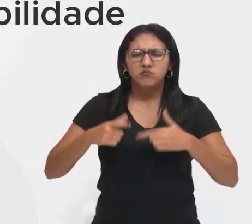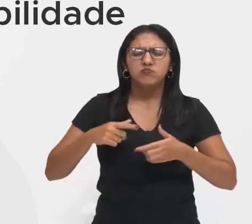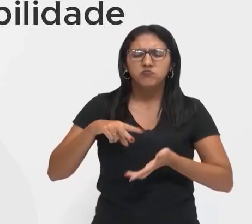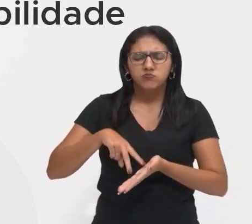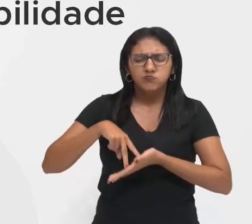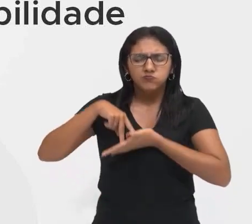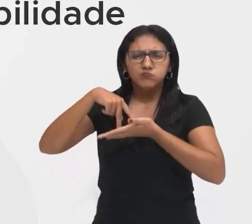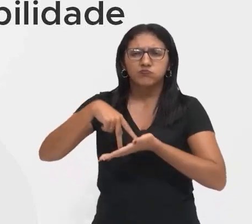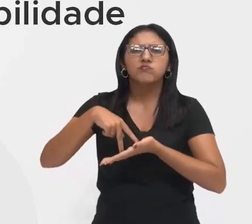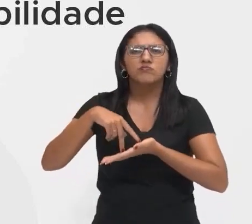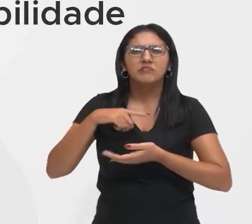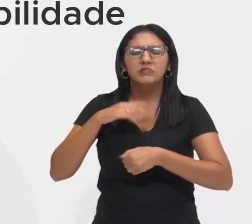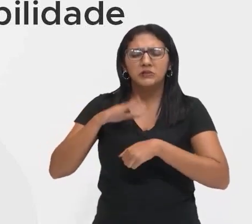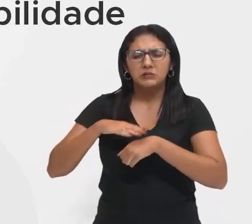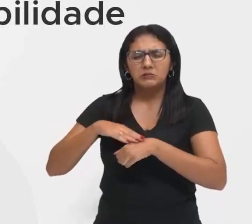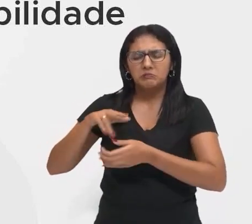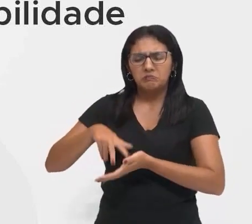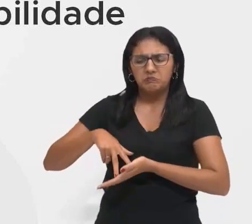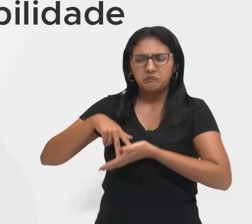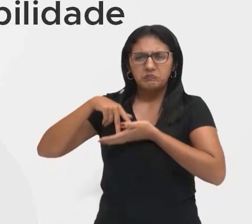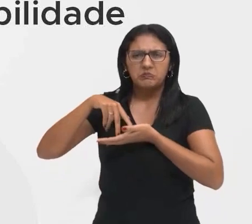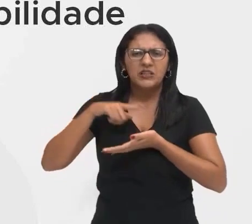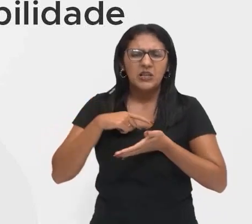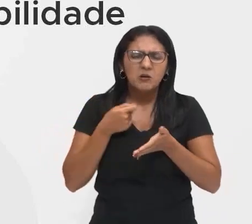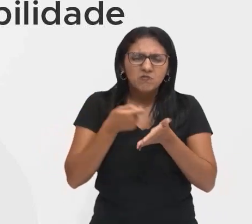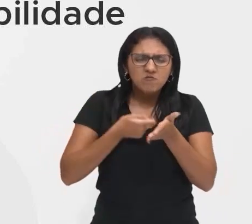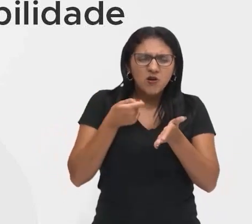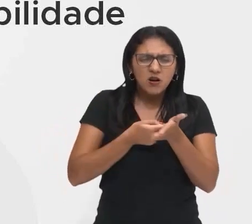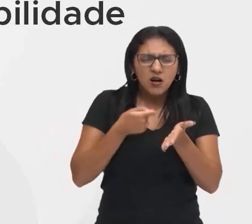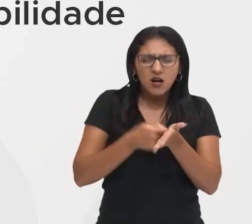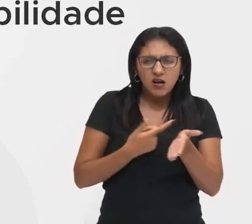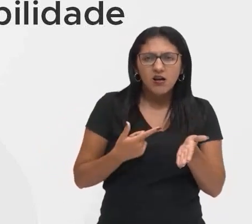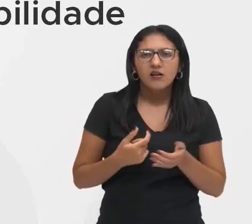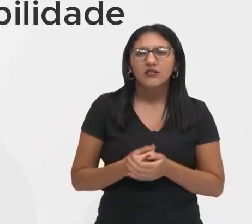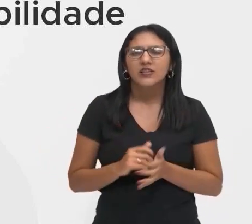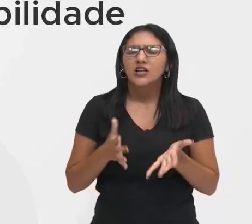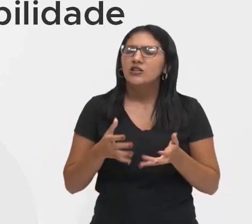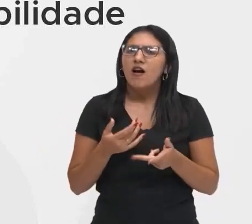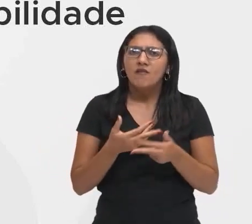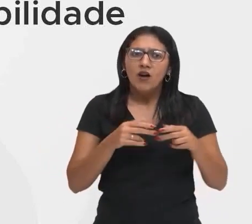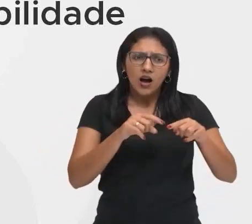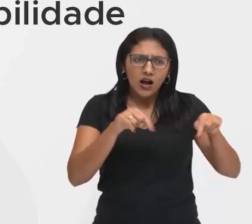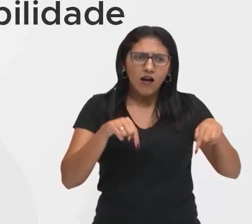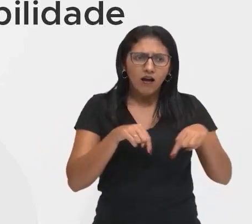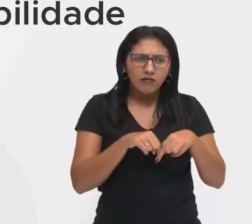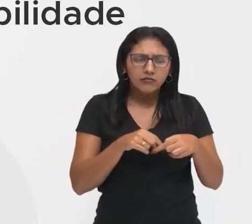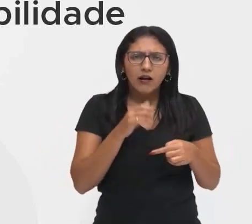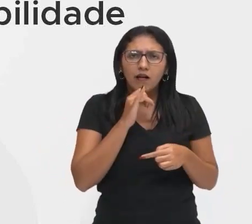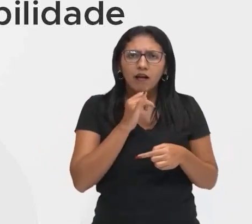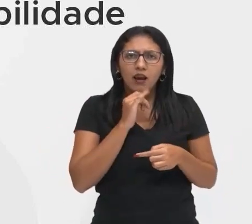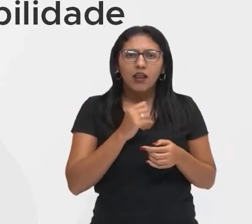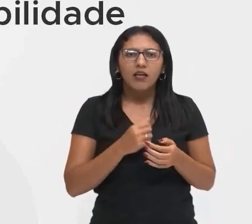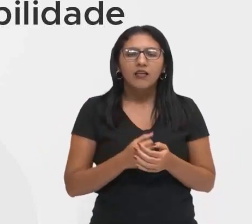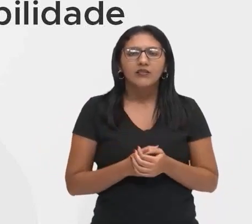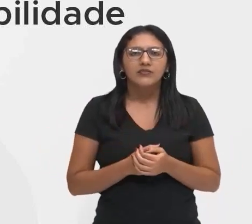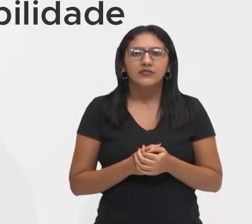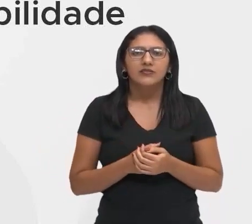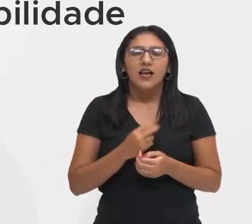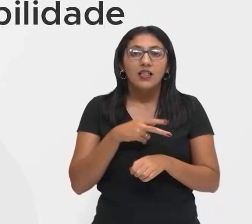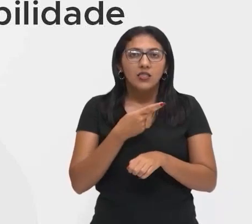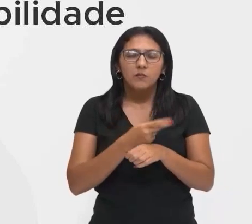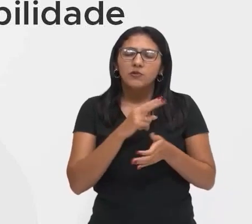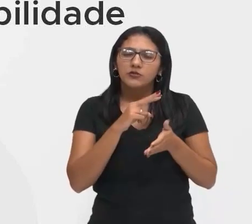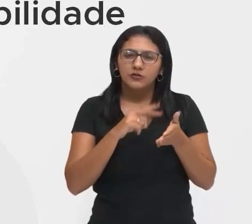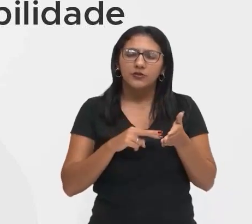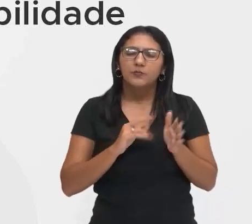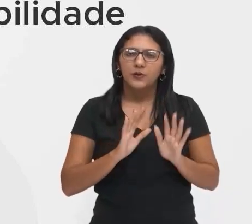dizer, iniciativa, é aquele aluno que busca. Já aconteceu de várias salas, vou ler para vocês, depois eu faço o